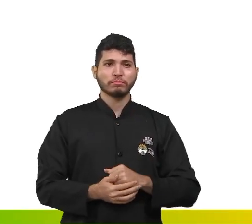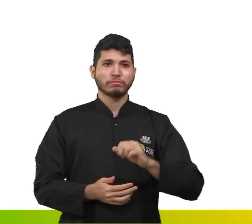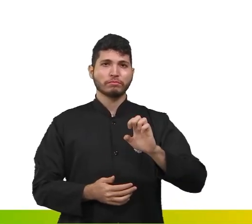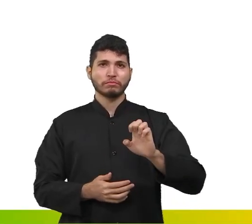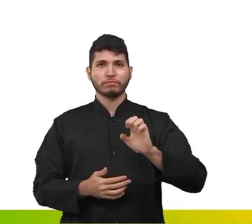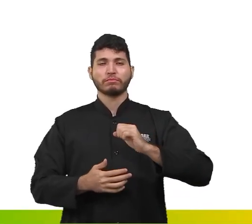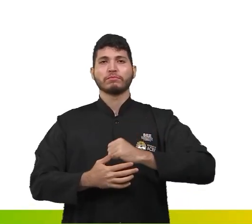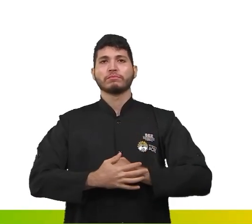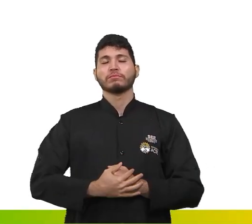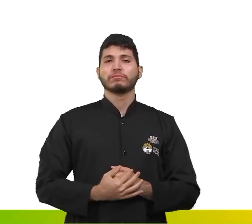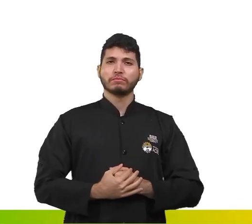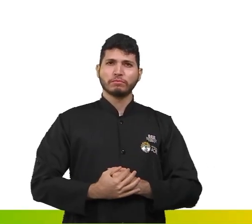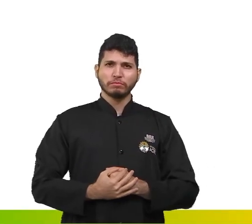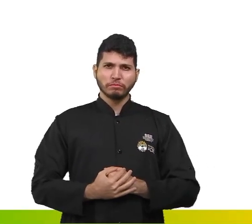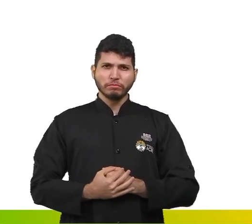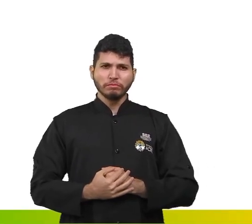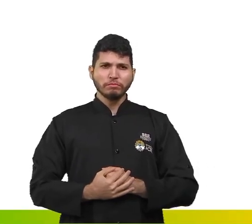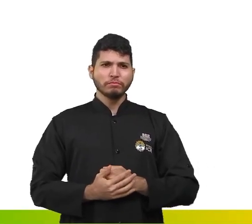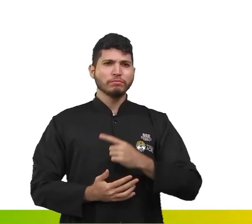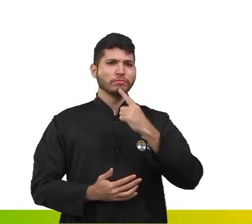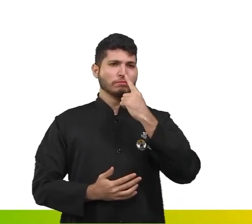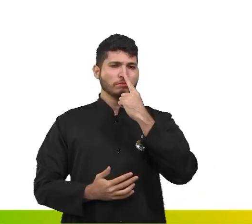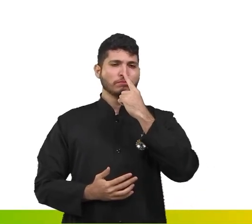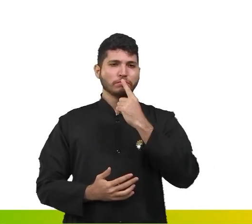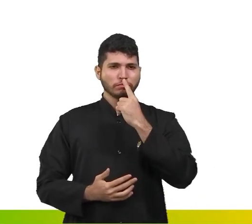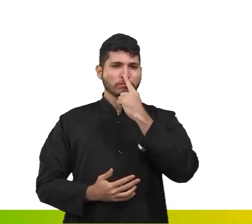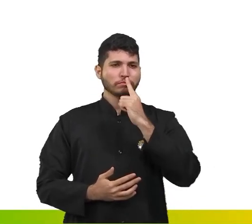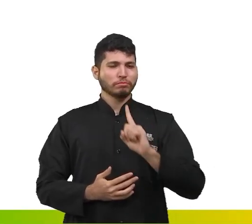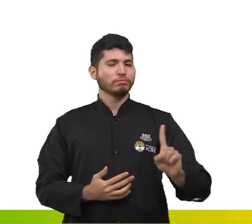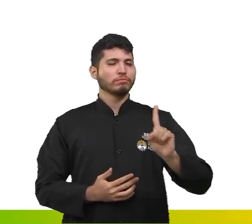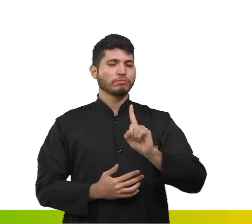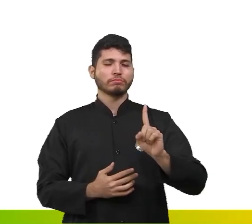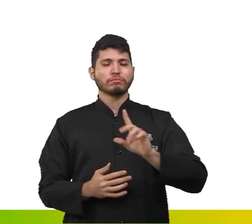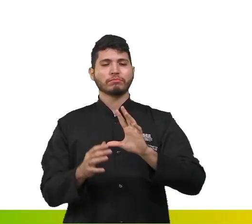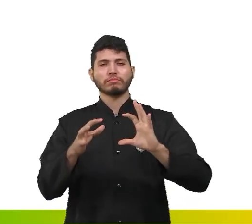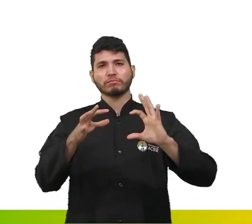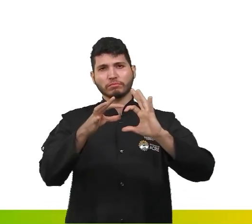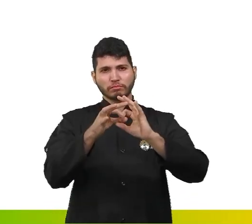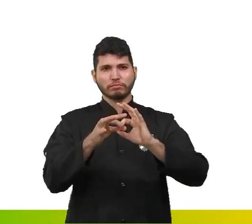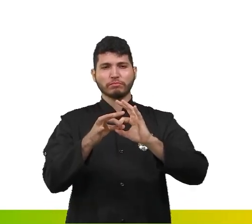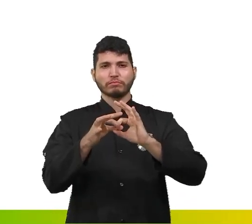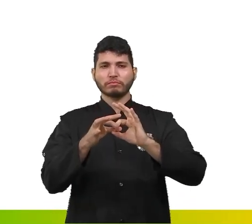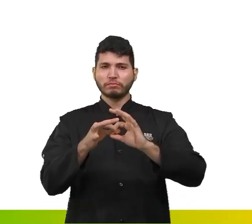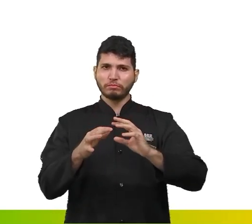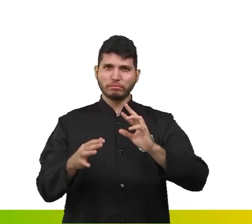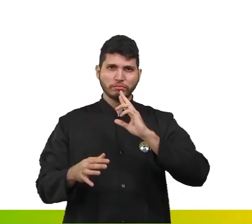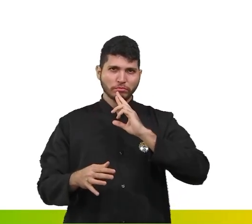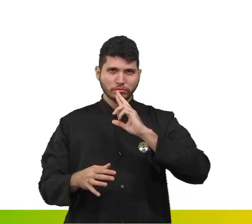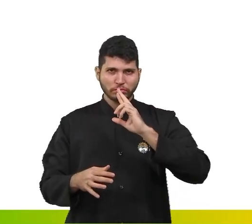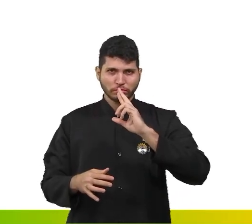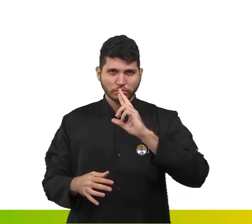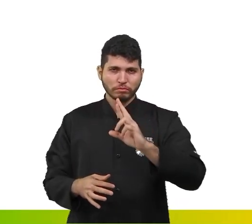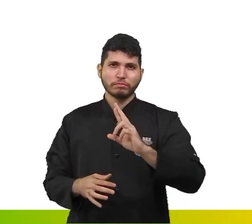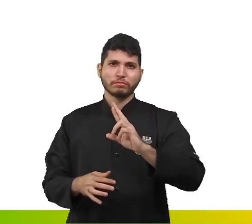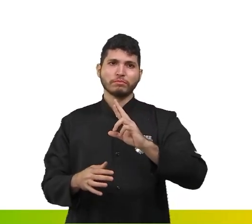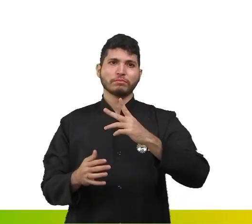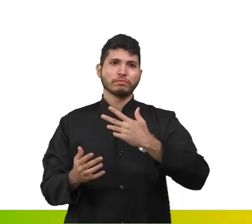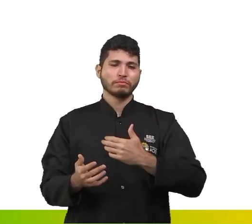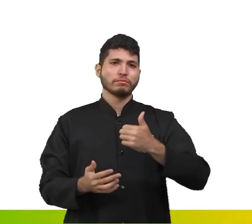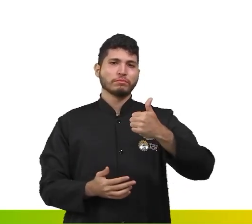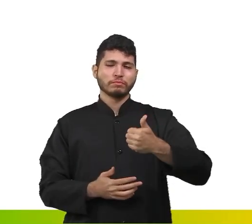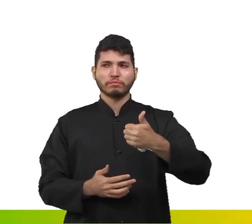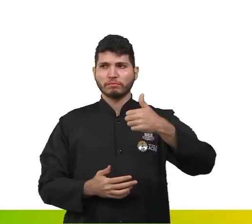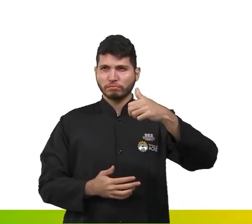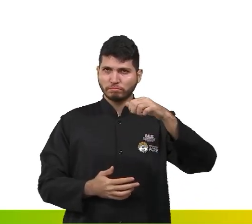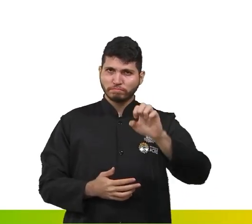E: íntimo, não íntimo e por conexão. Aqui está o gabarito da nossa única atividade. Trouxe